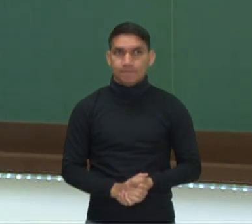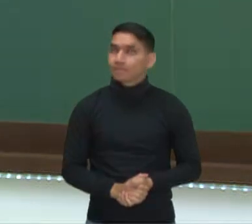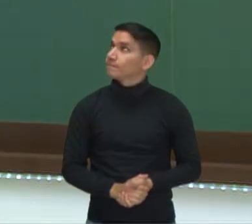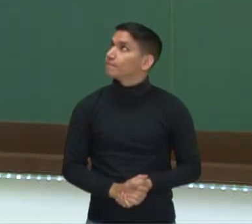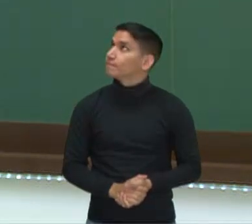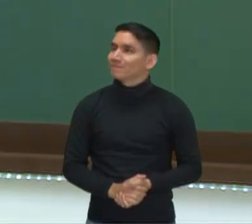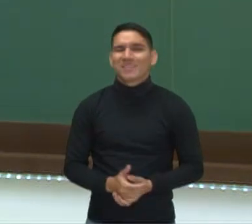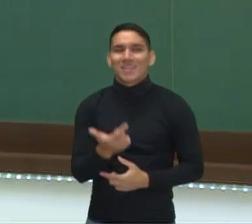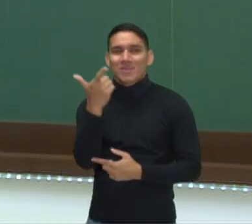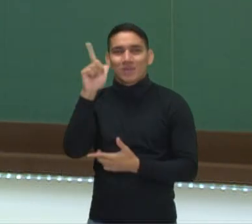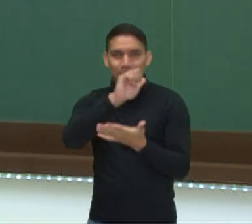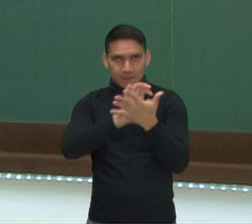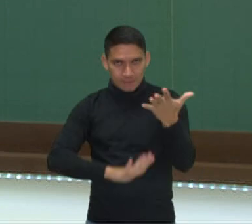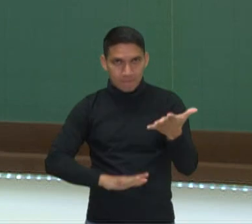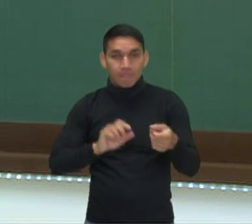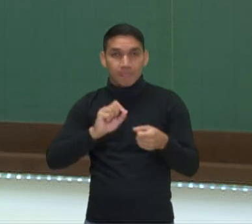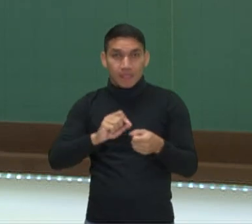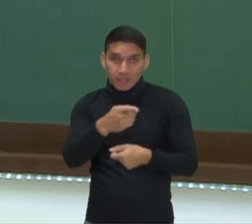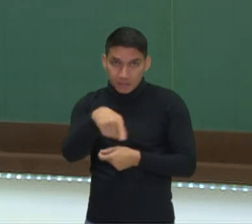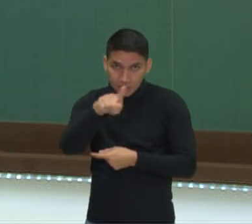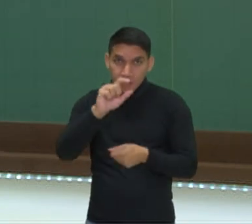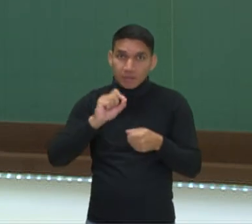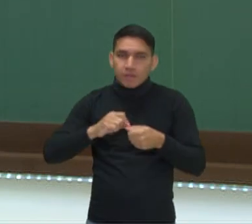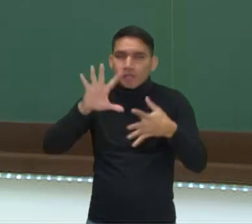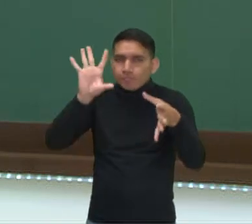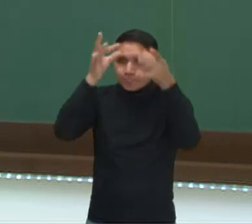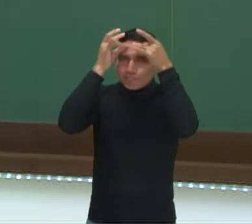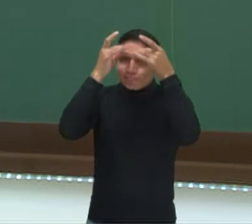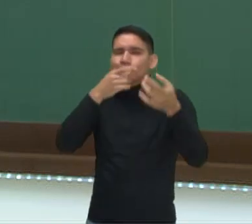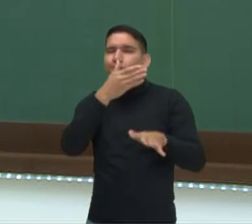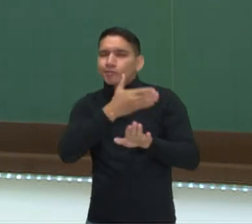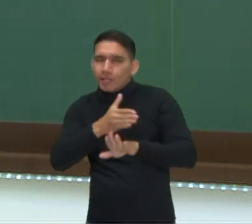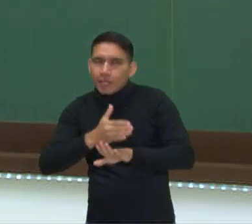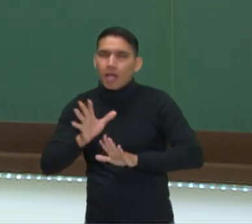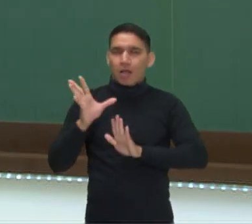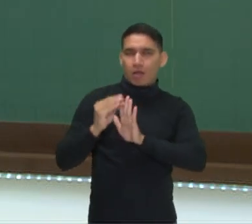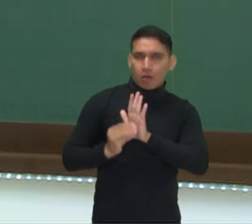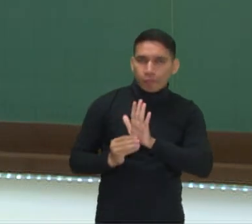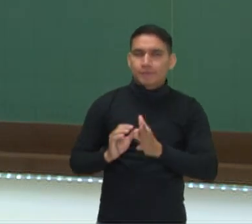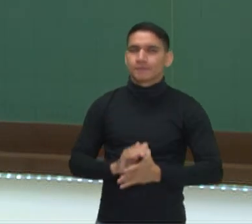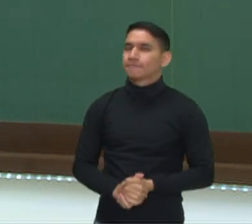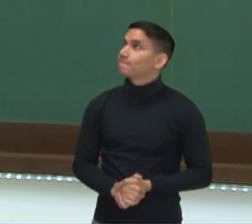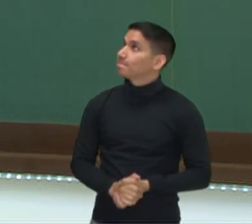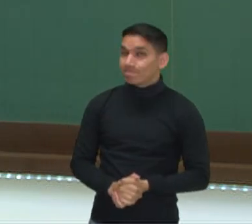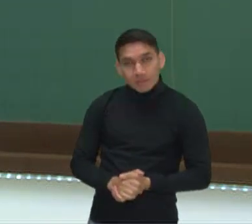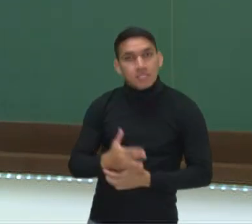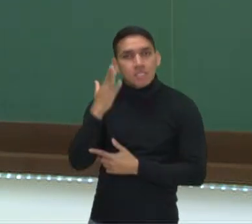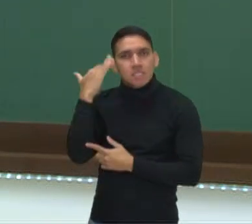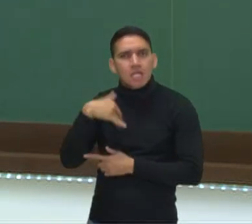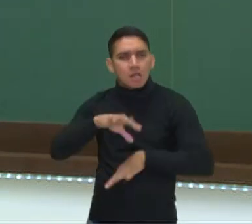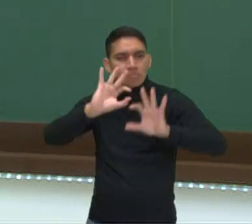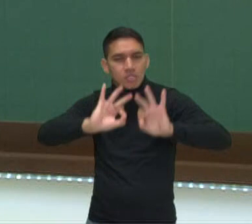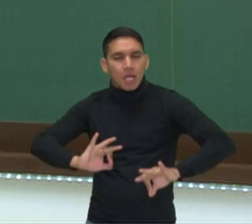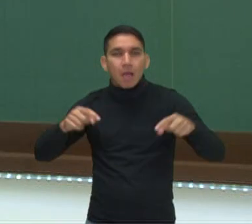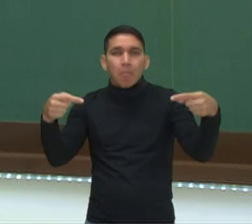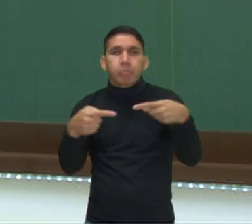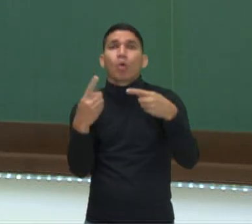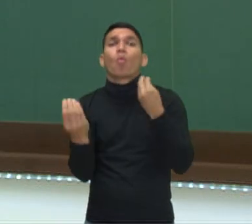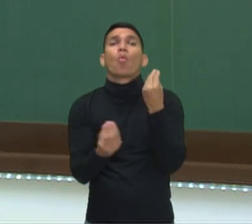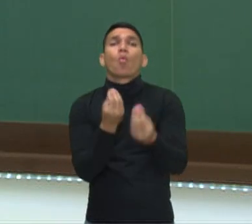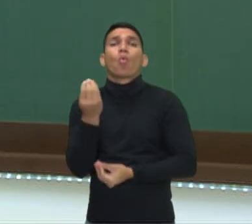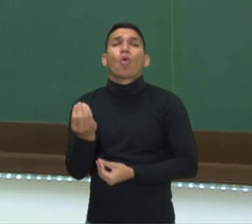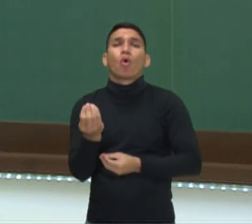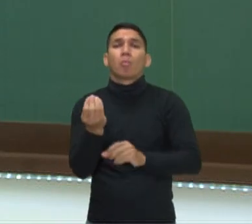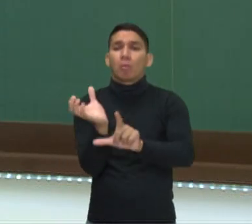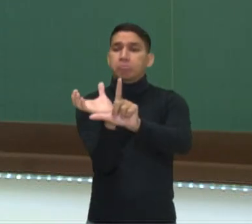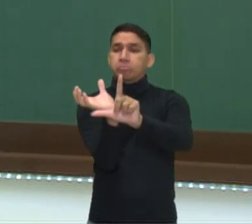E mais um exercício para vocês gravarem bem esse conteúdo, né? Saber certinho, identificar valor de máximo e de